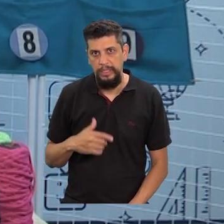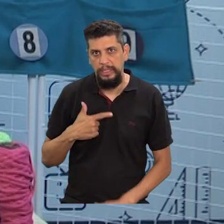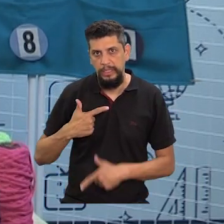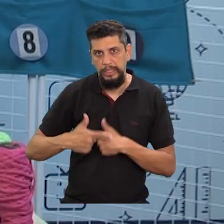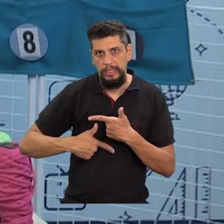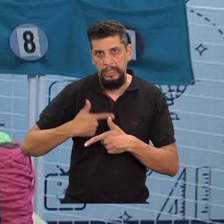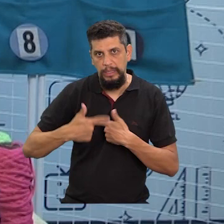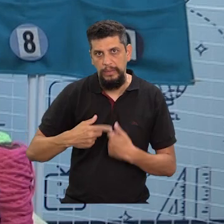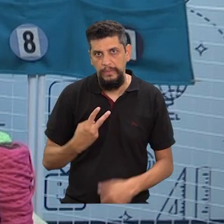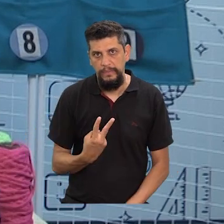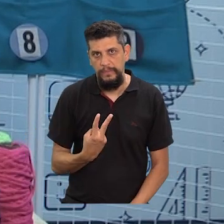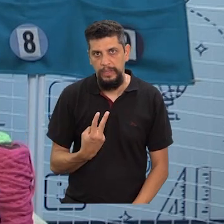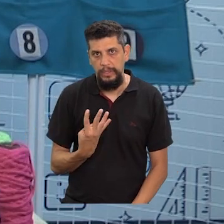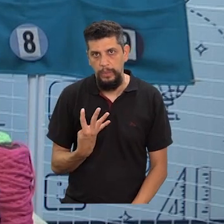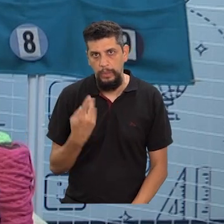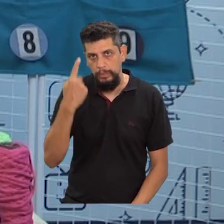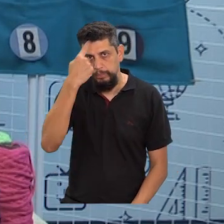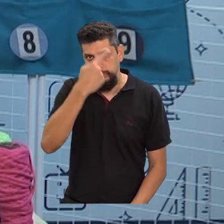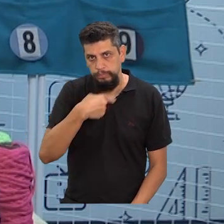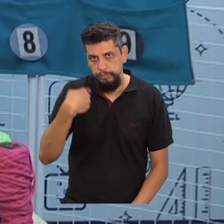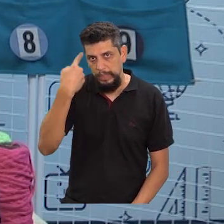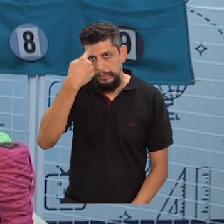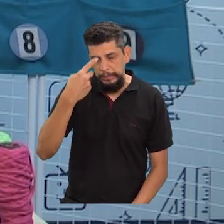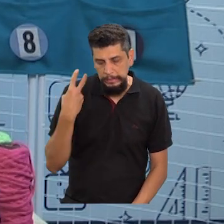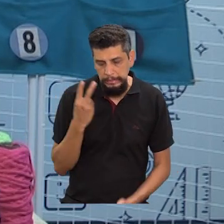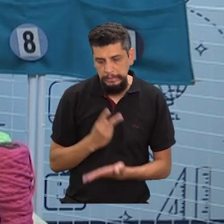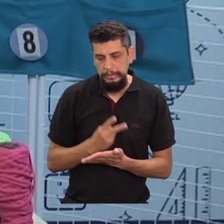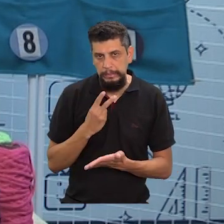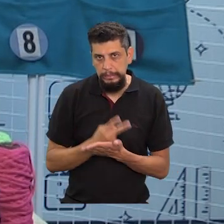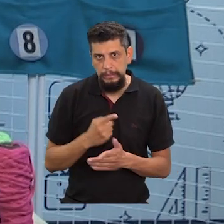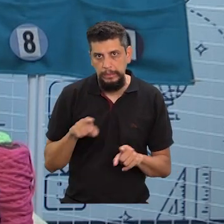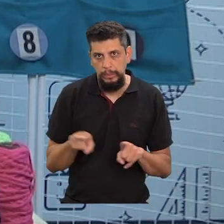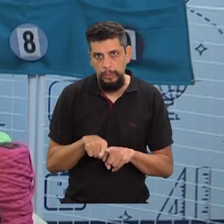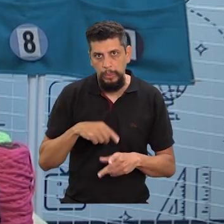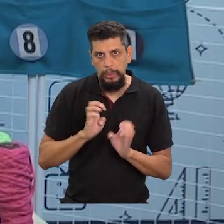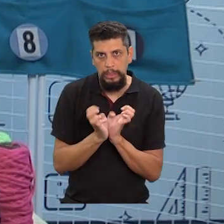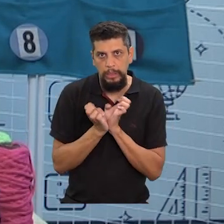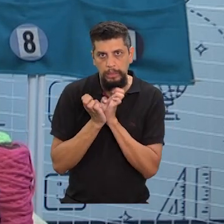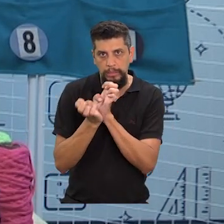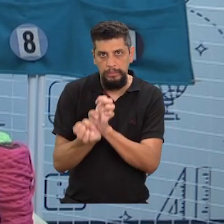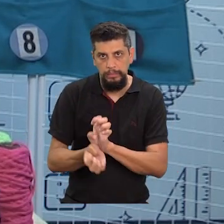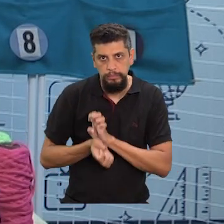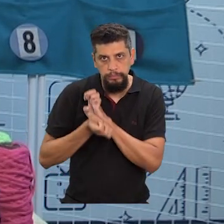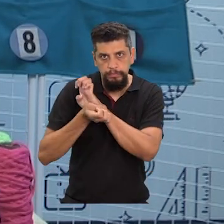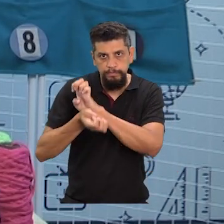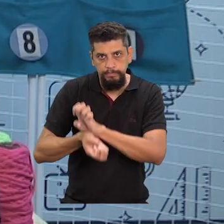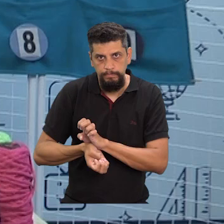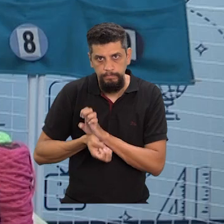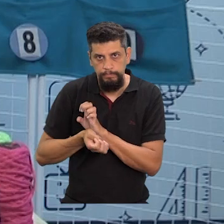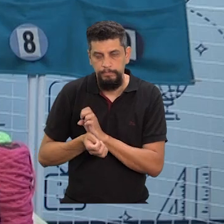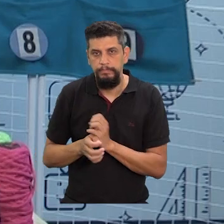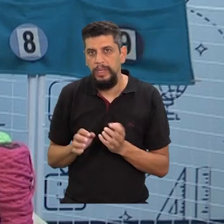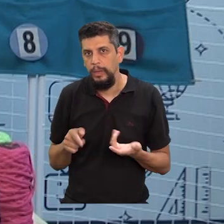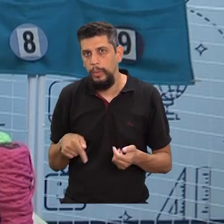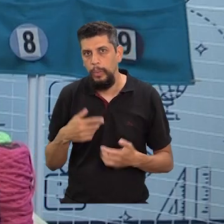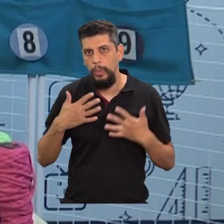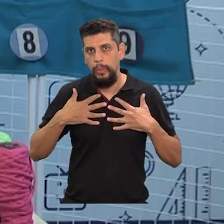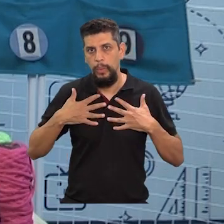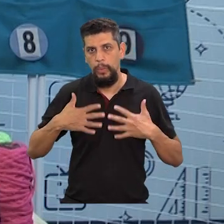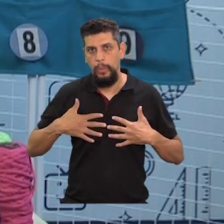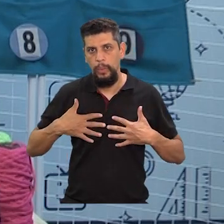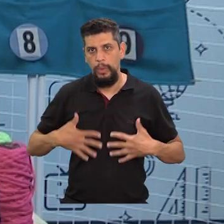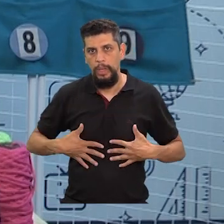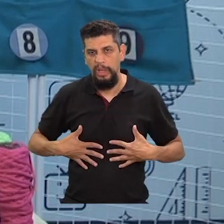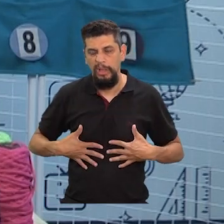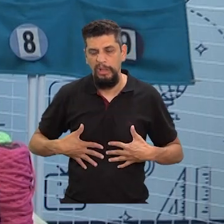iriam trabalhar 24 horas pendurados. E tecendo 24 horas. Assim, o